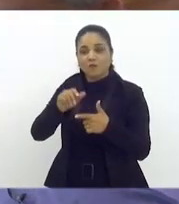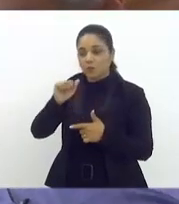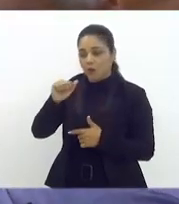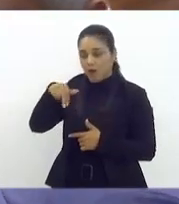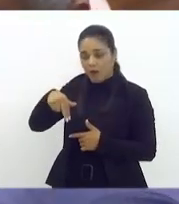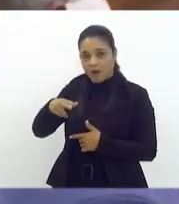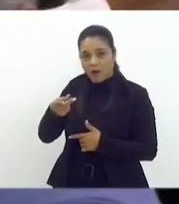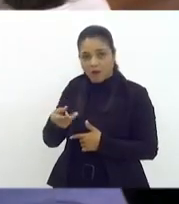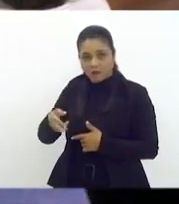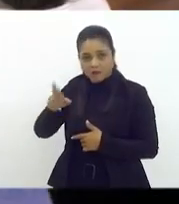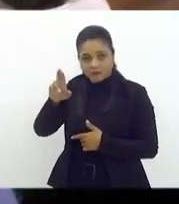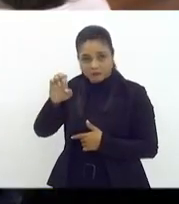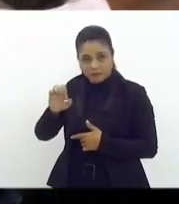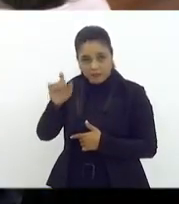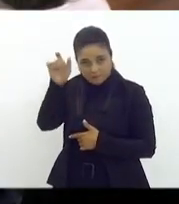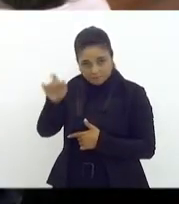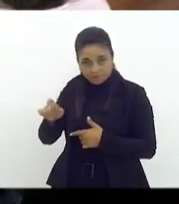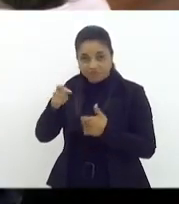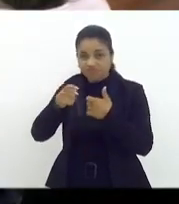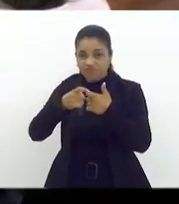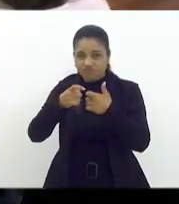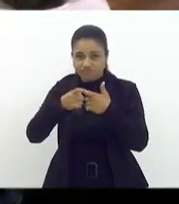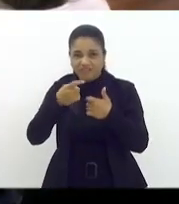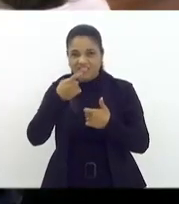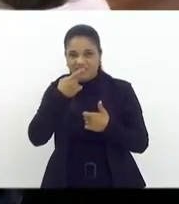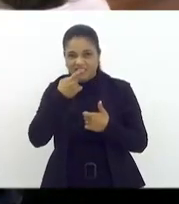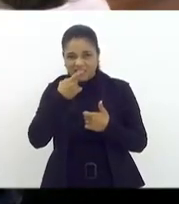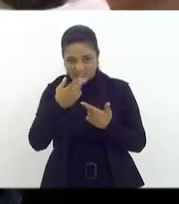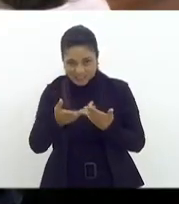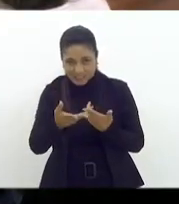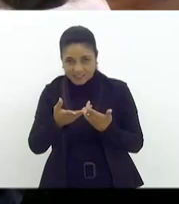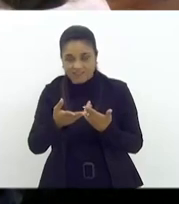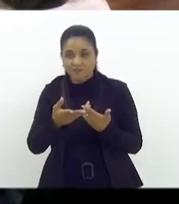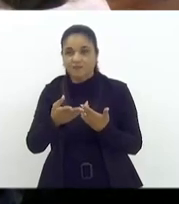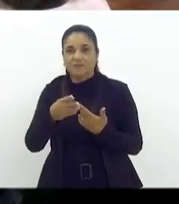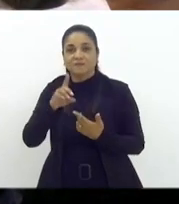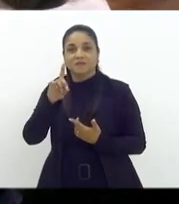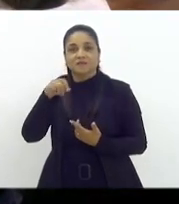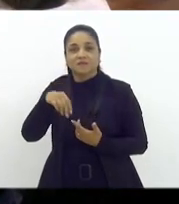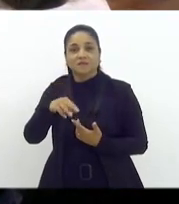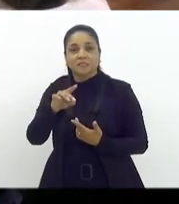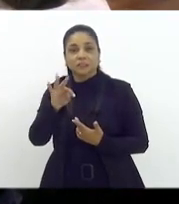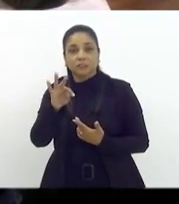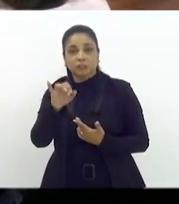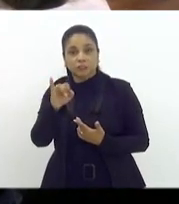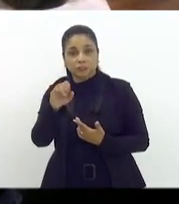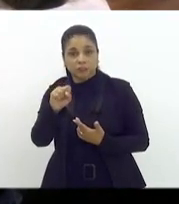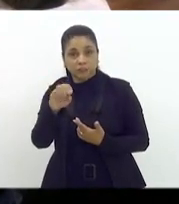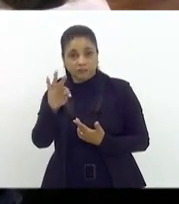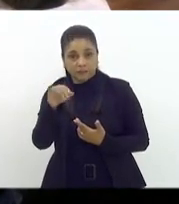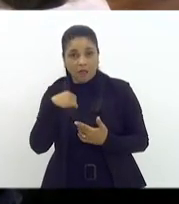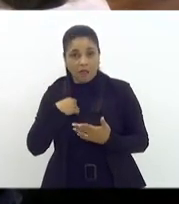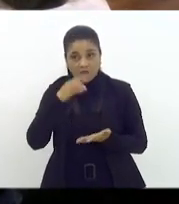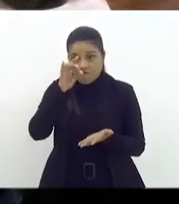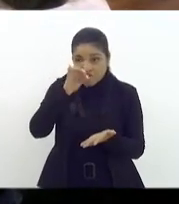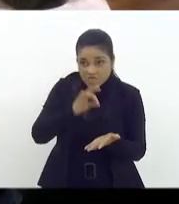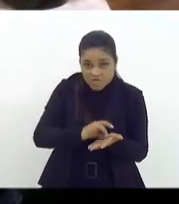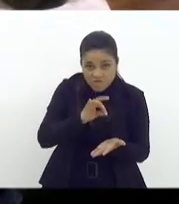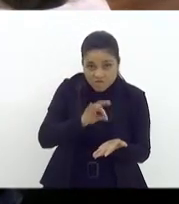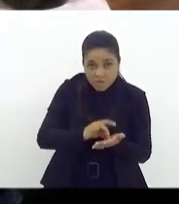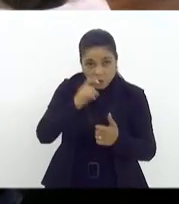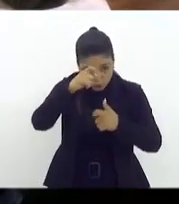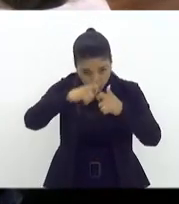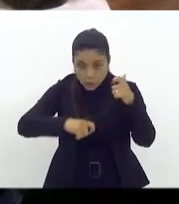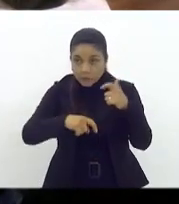aonde as informações se tem esse é o verdadeiro estuprador dessas mulheres lá de Belford Roxo da